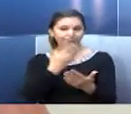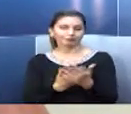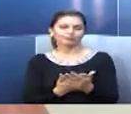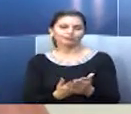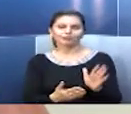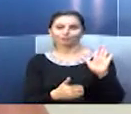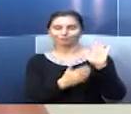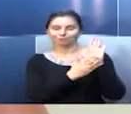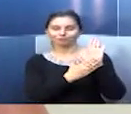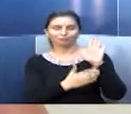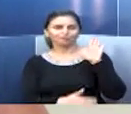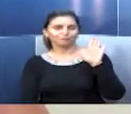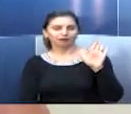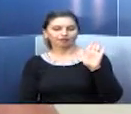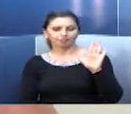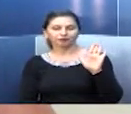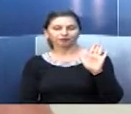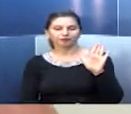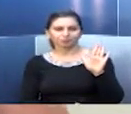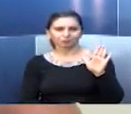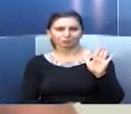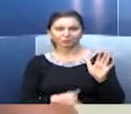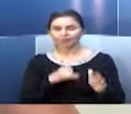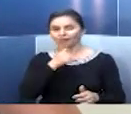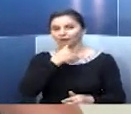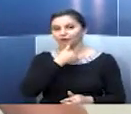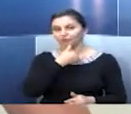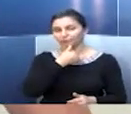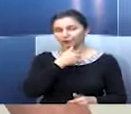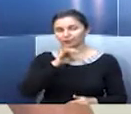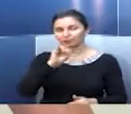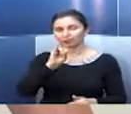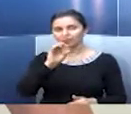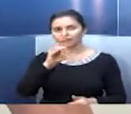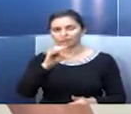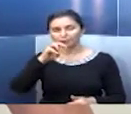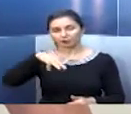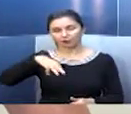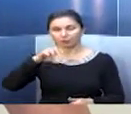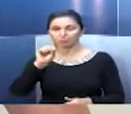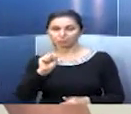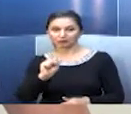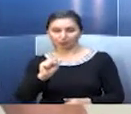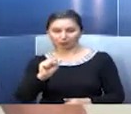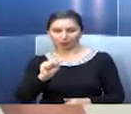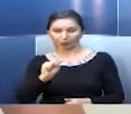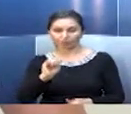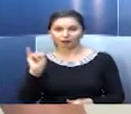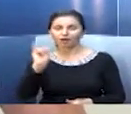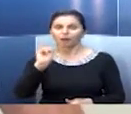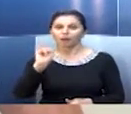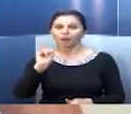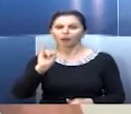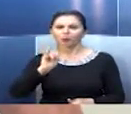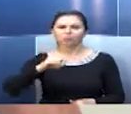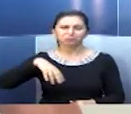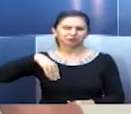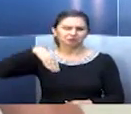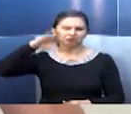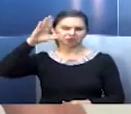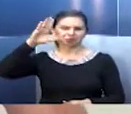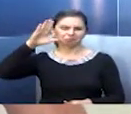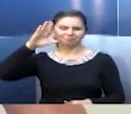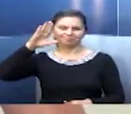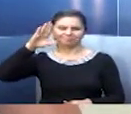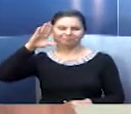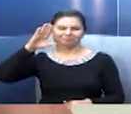senhor presidente. É lamentável porque o ICMS é um dos impostos mais